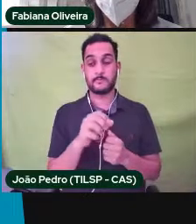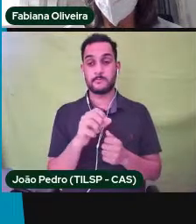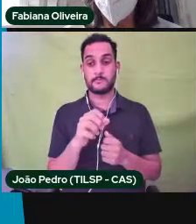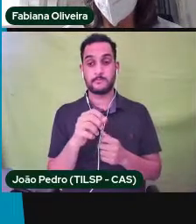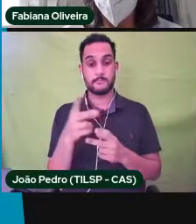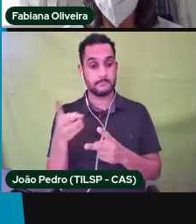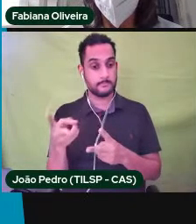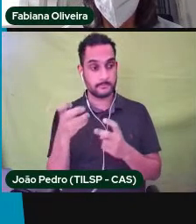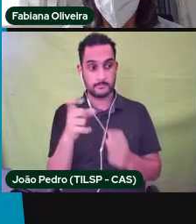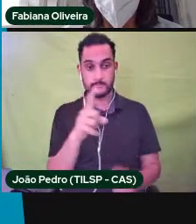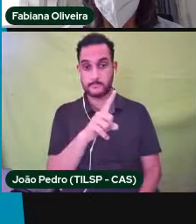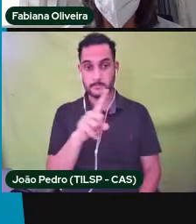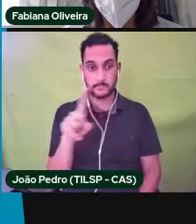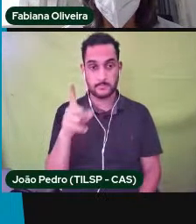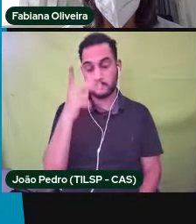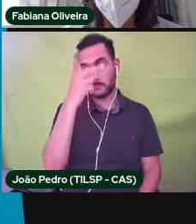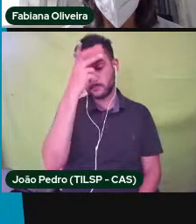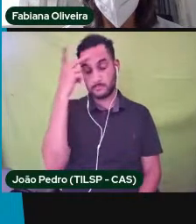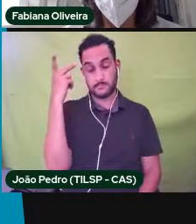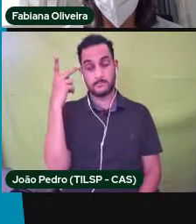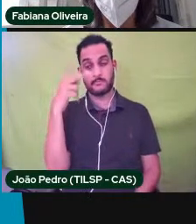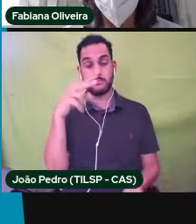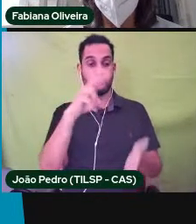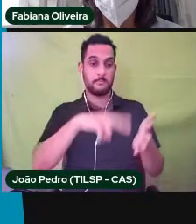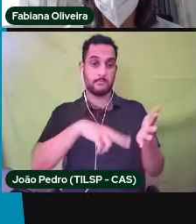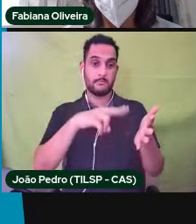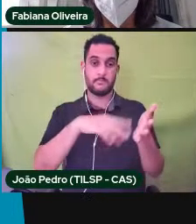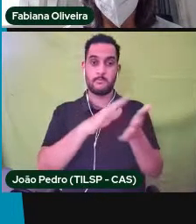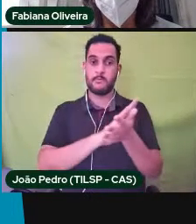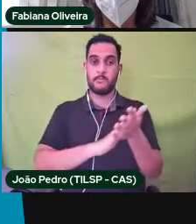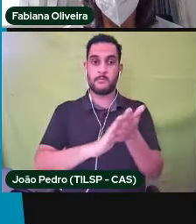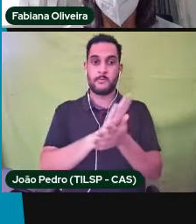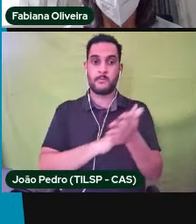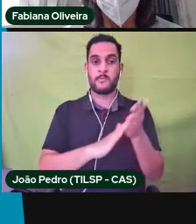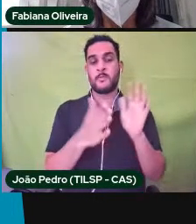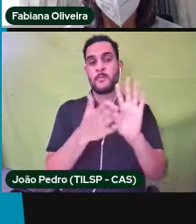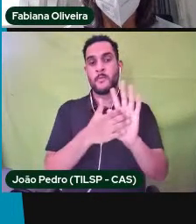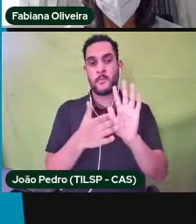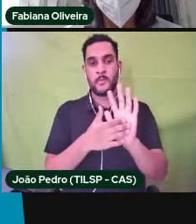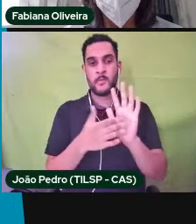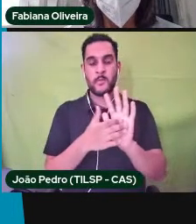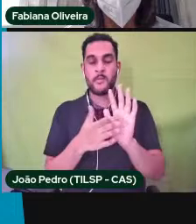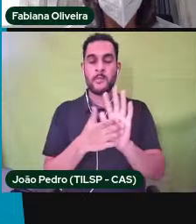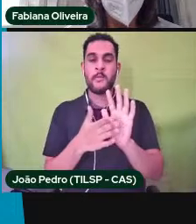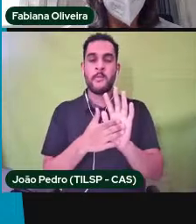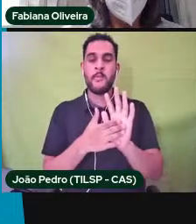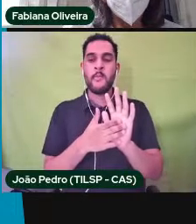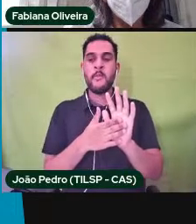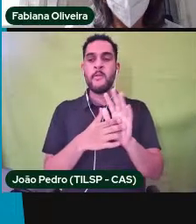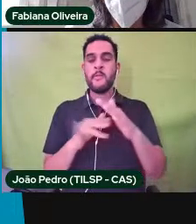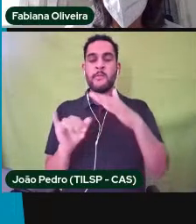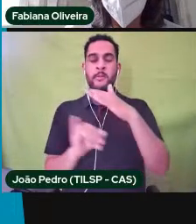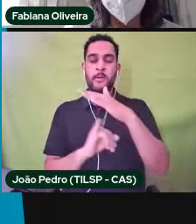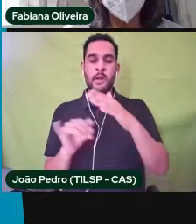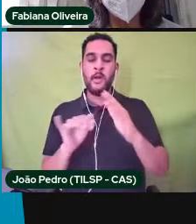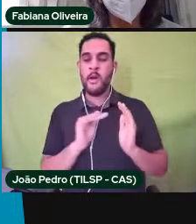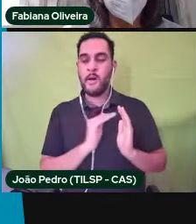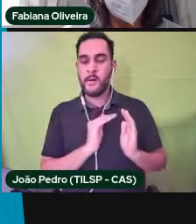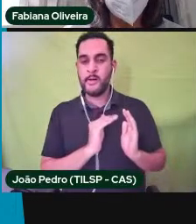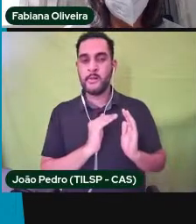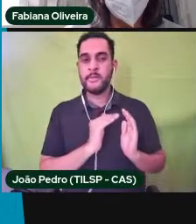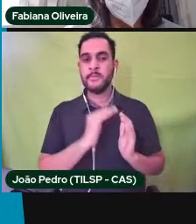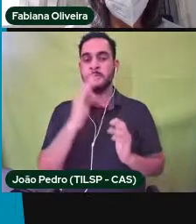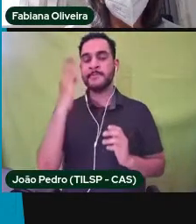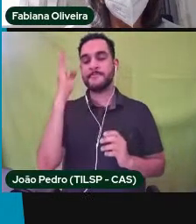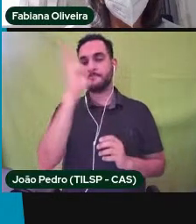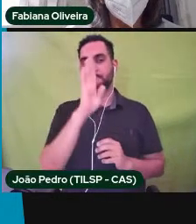Só não reconhece quem não leu sobre os propósitos da Rede APAI no Brasil, que está posta para toda a